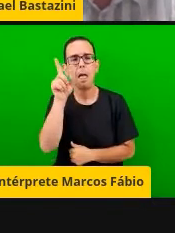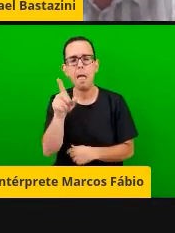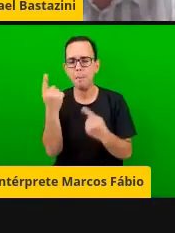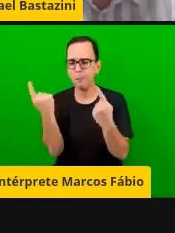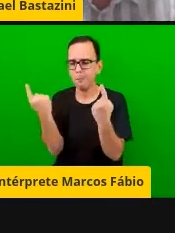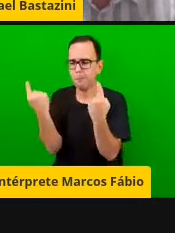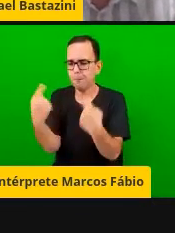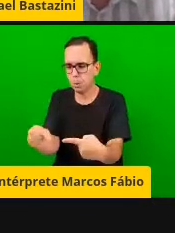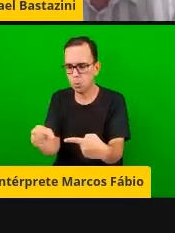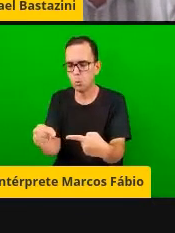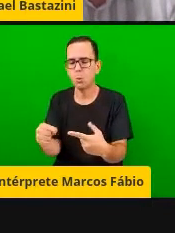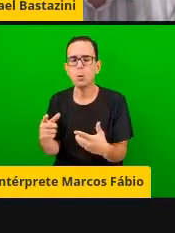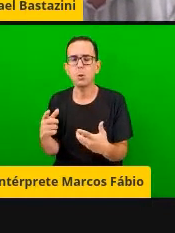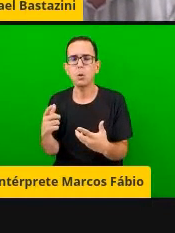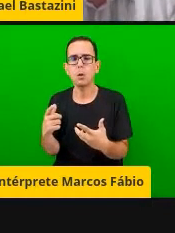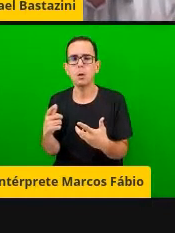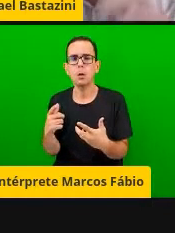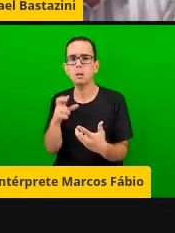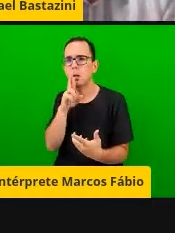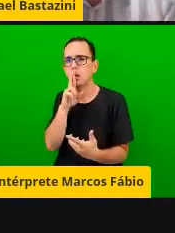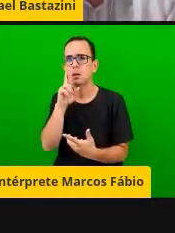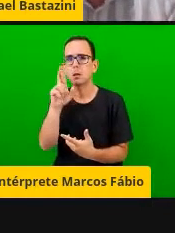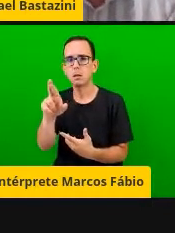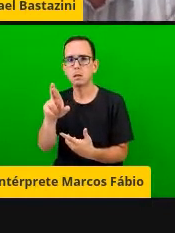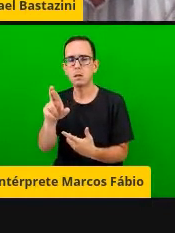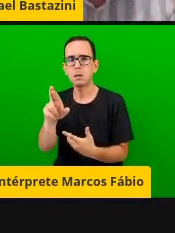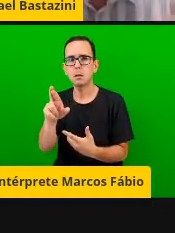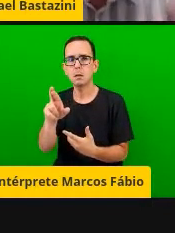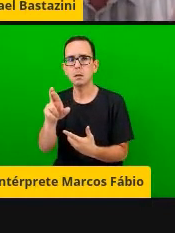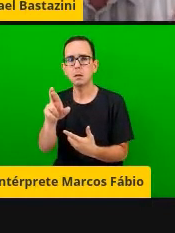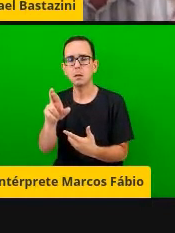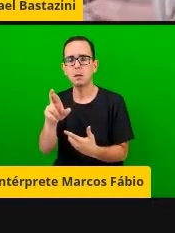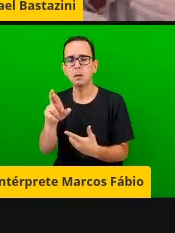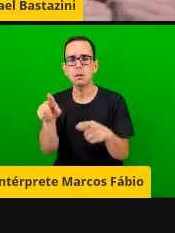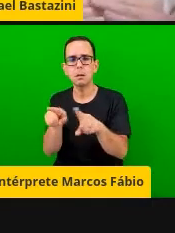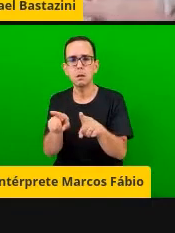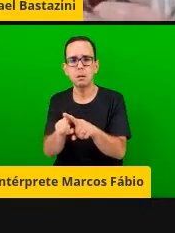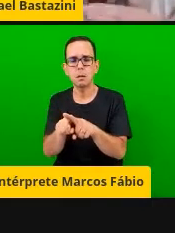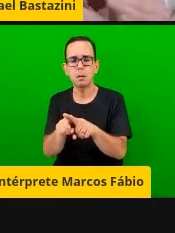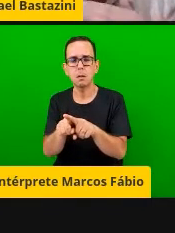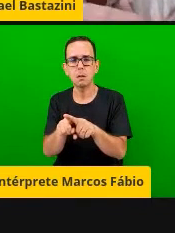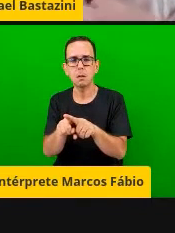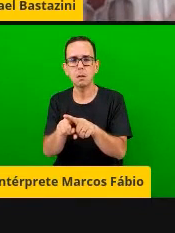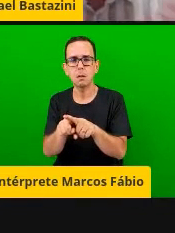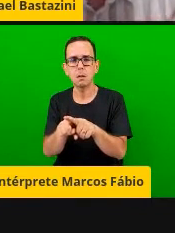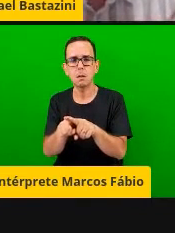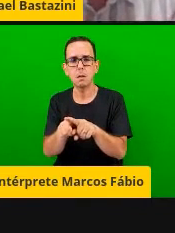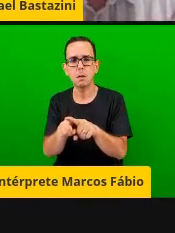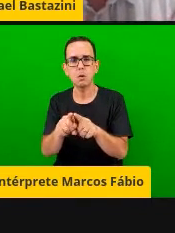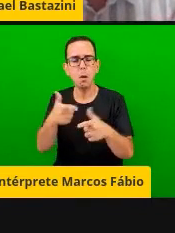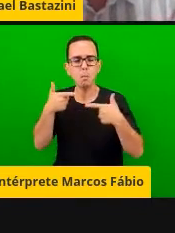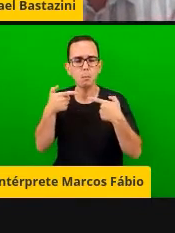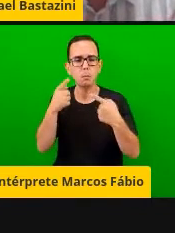contraditoriamente resultante resulta, na verdade, agora da competição que os